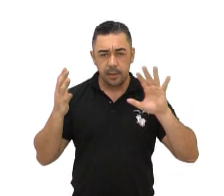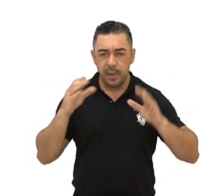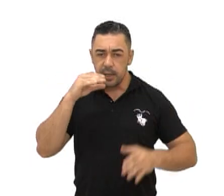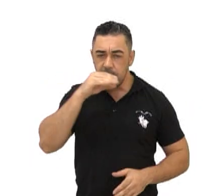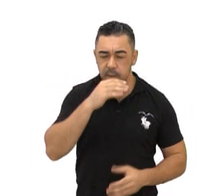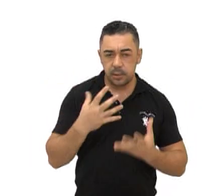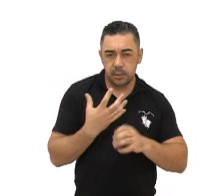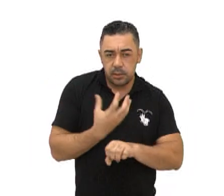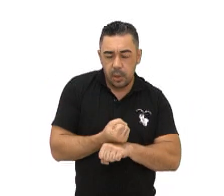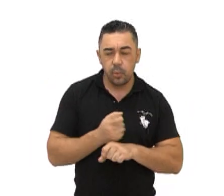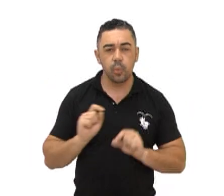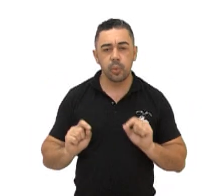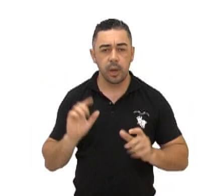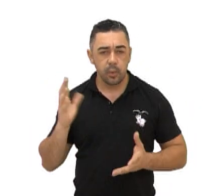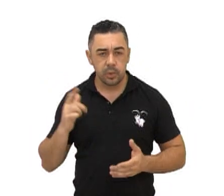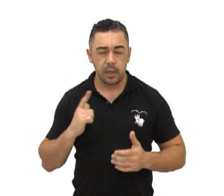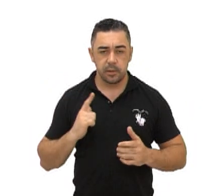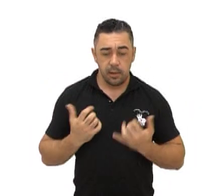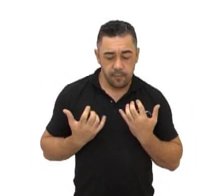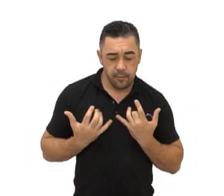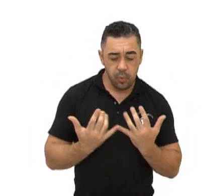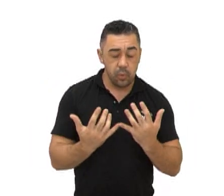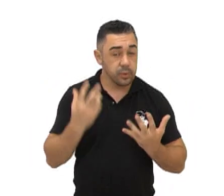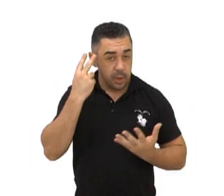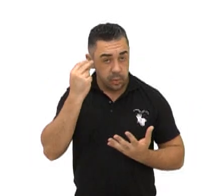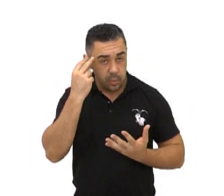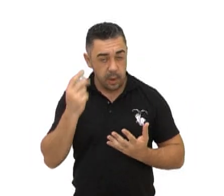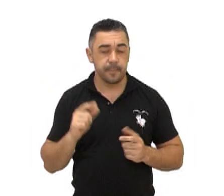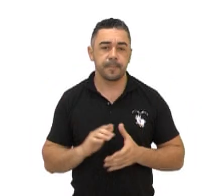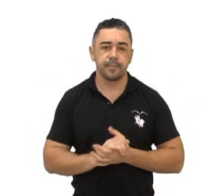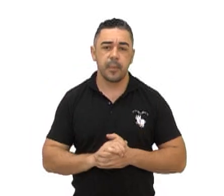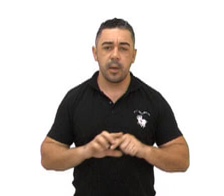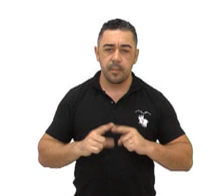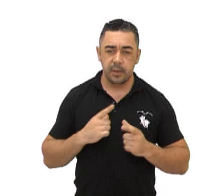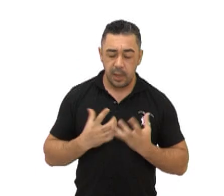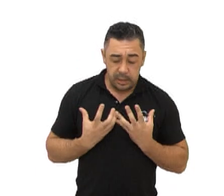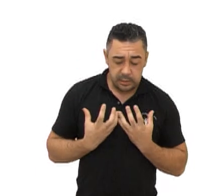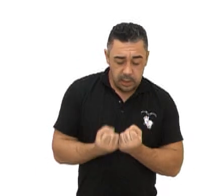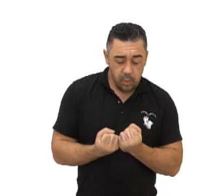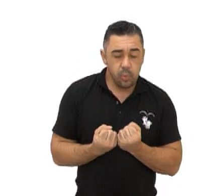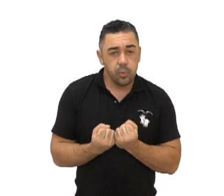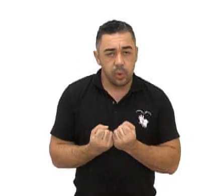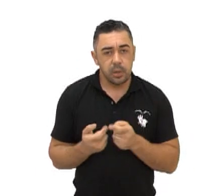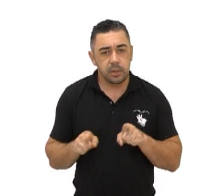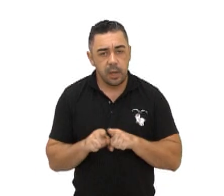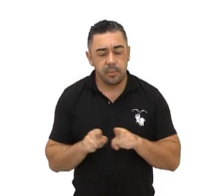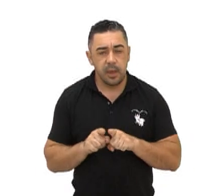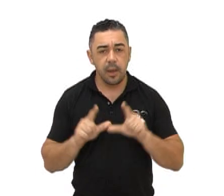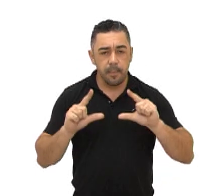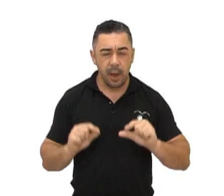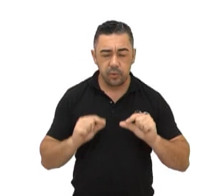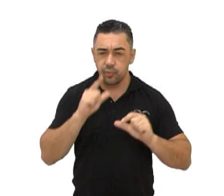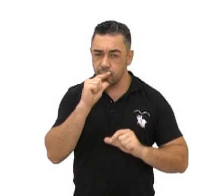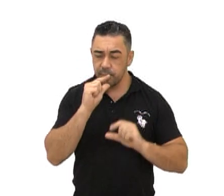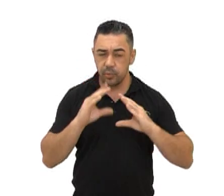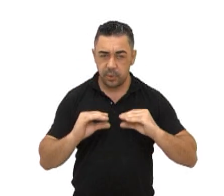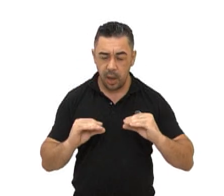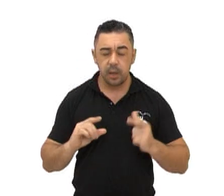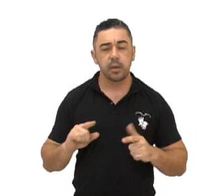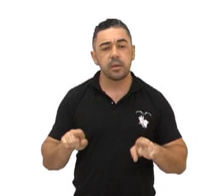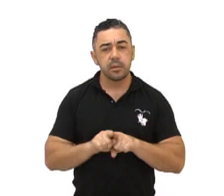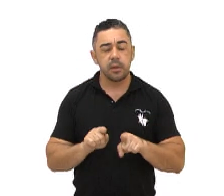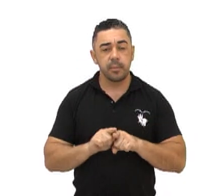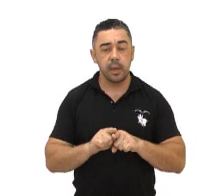seco favorece a ocorrência de queimadas naturais, o acúmulo de biomassa seca, as condições de baixa umidade e alta temperatura da